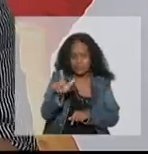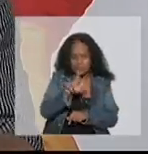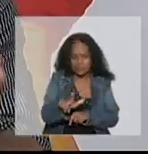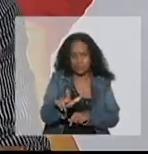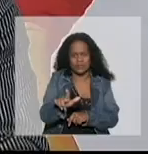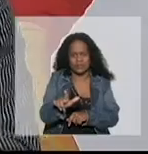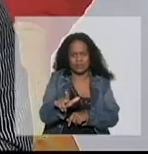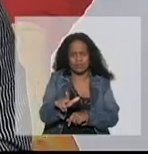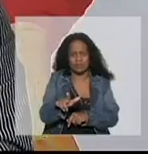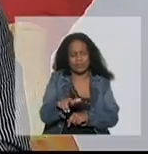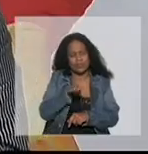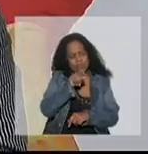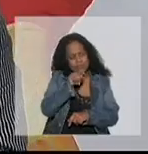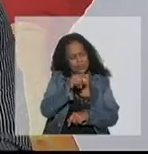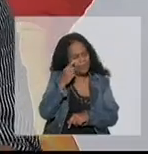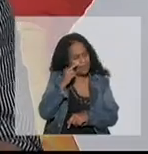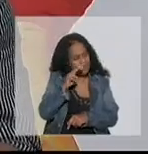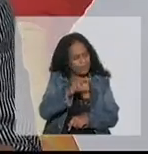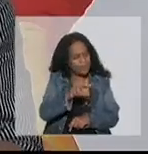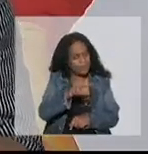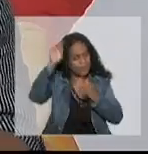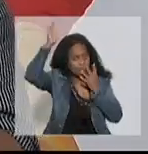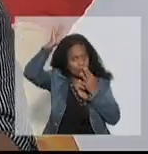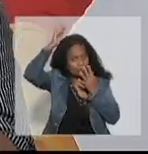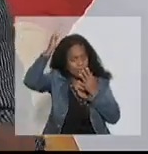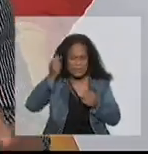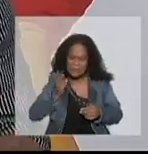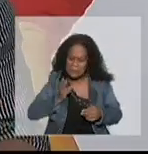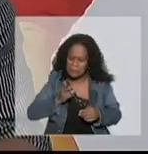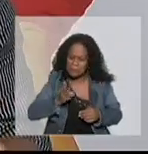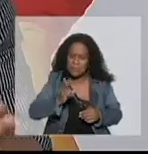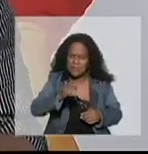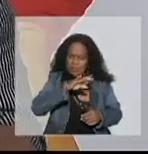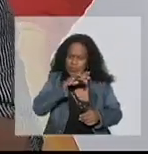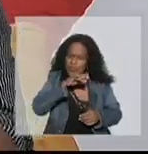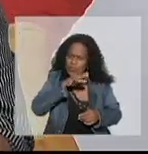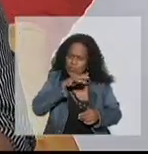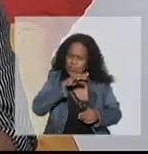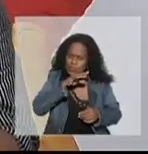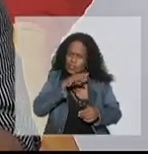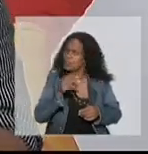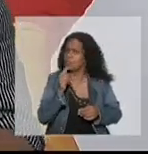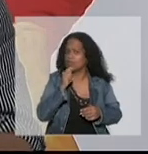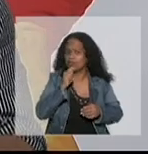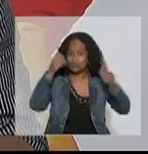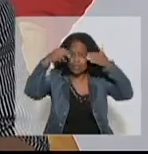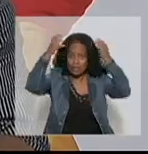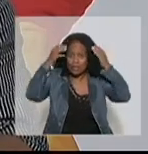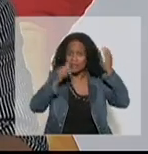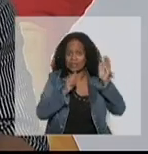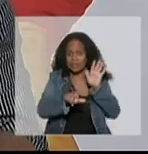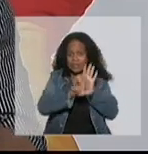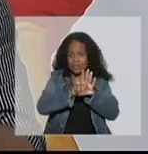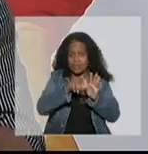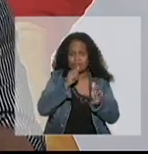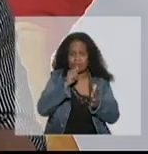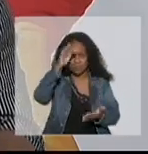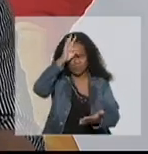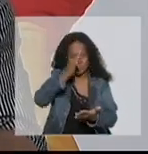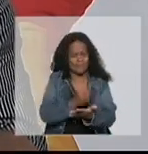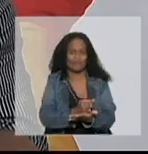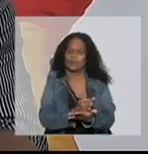outros literários do arcadismo e daí em diante, eles vão colocar o indígena sempre como selvagem, bruto, sem fé, que não tem nem rei, nem